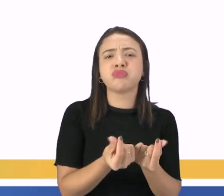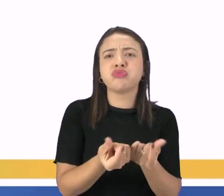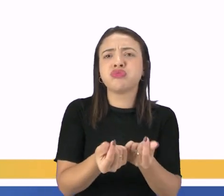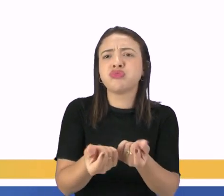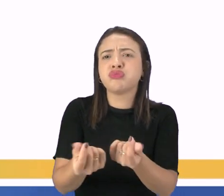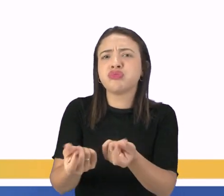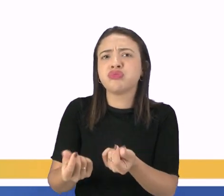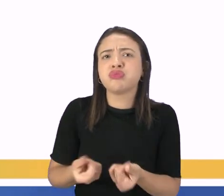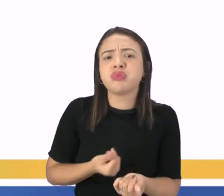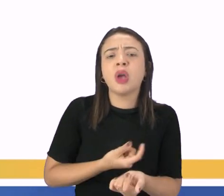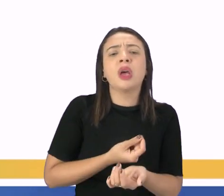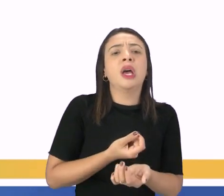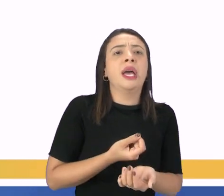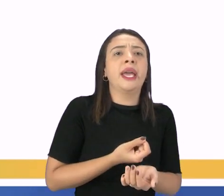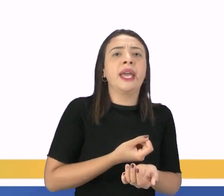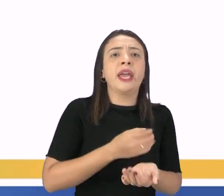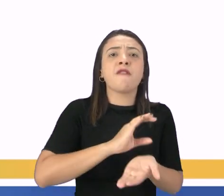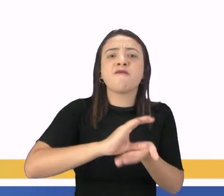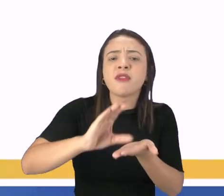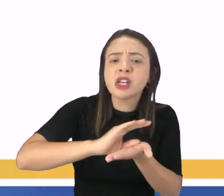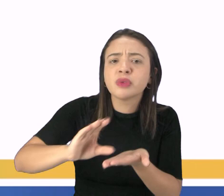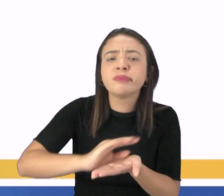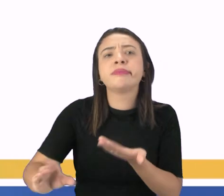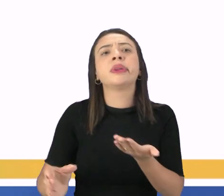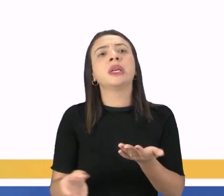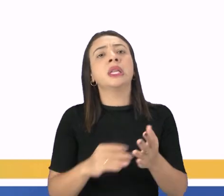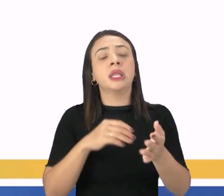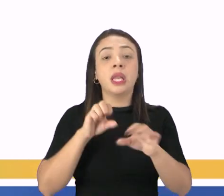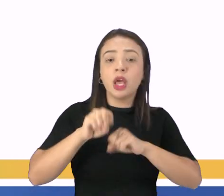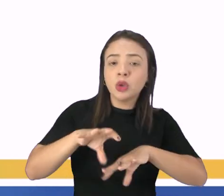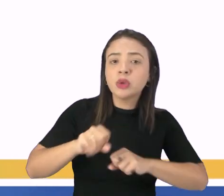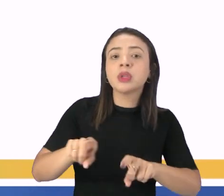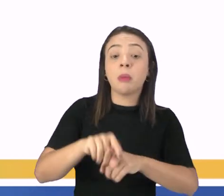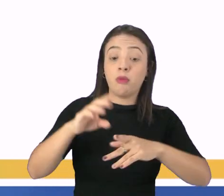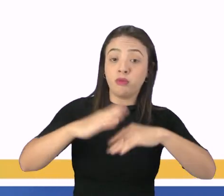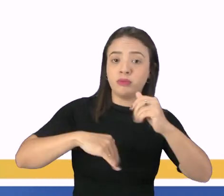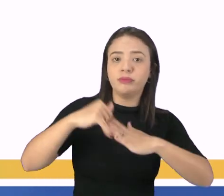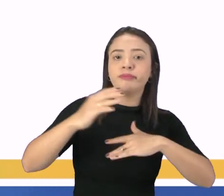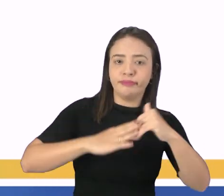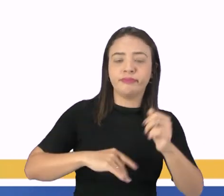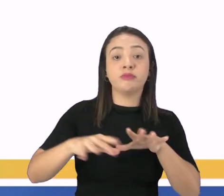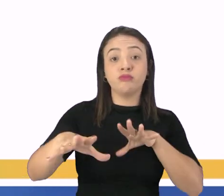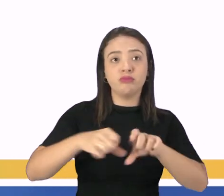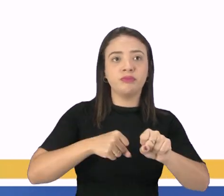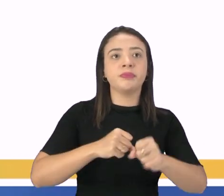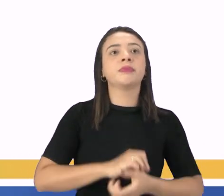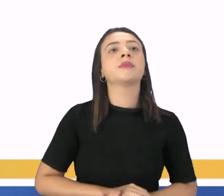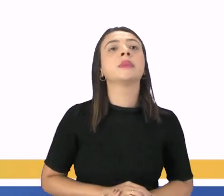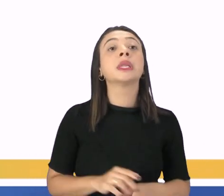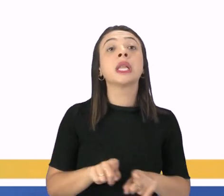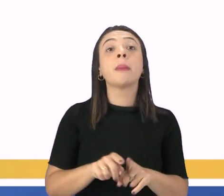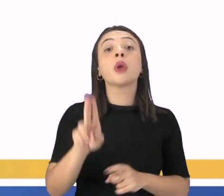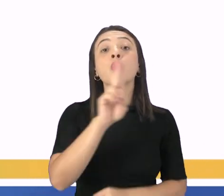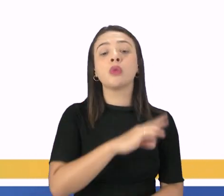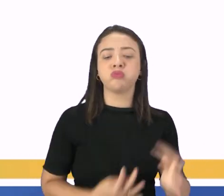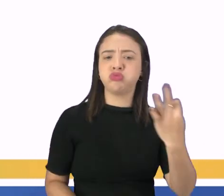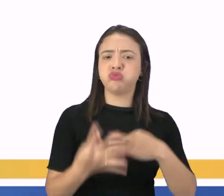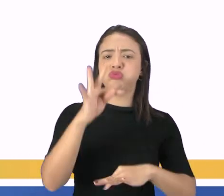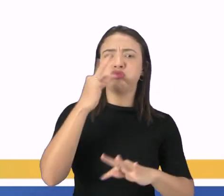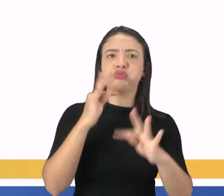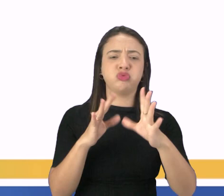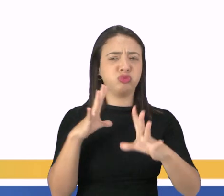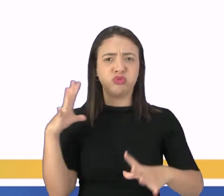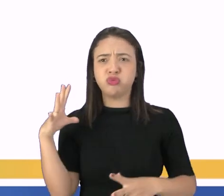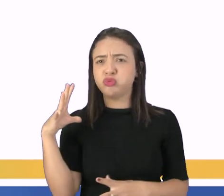formação profissional é uma característica positiva e uso de tecnologias avançadas na